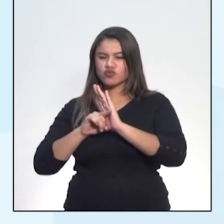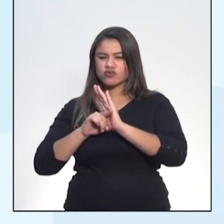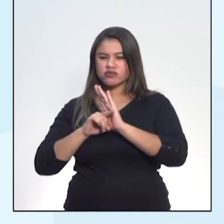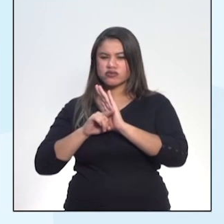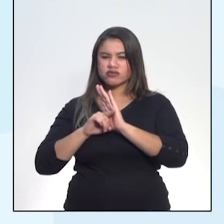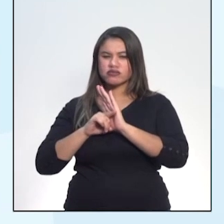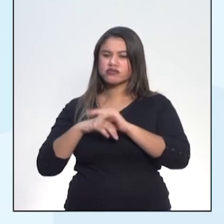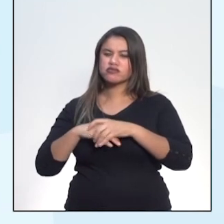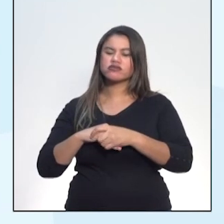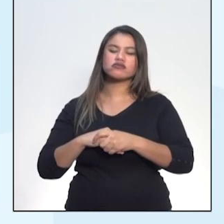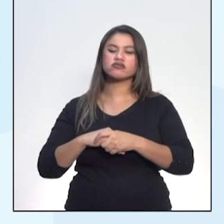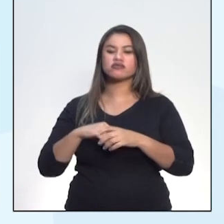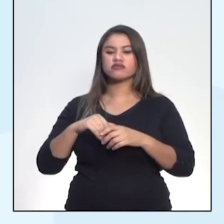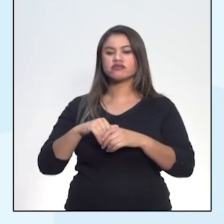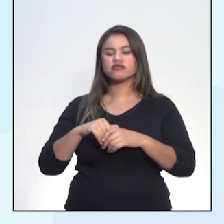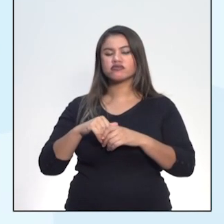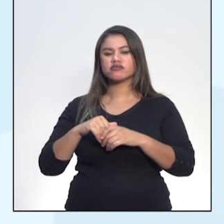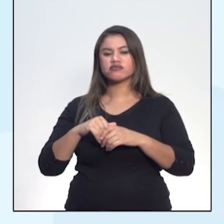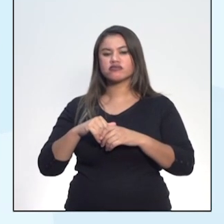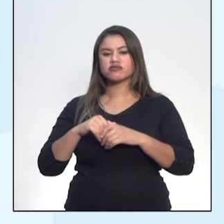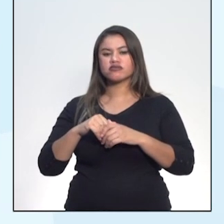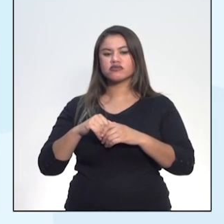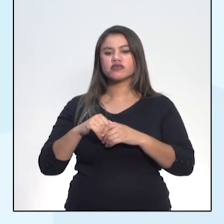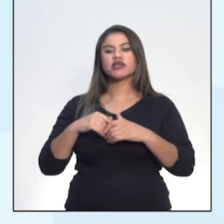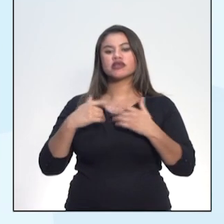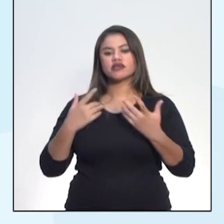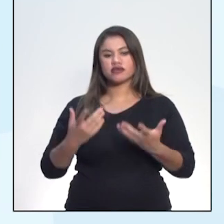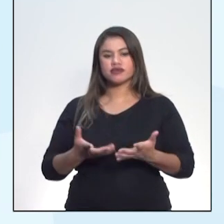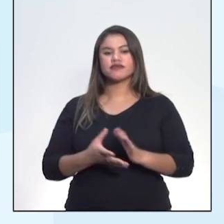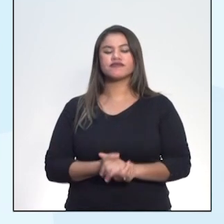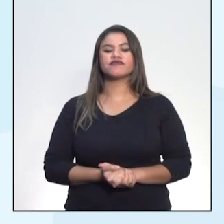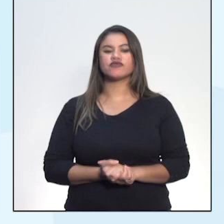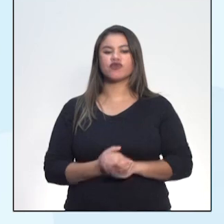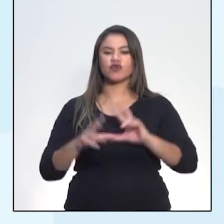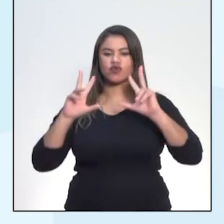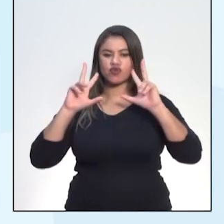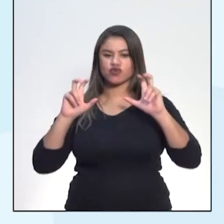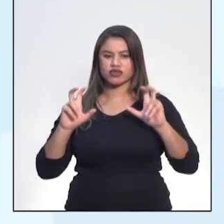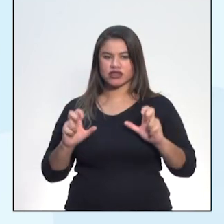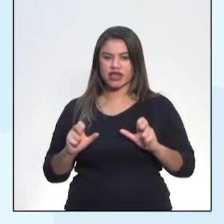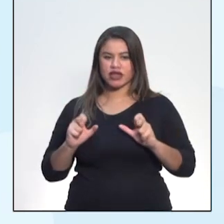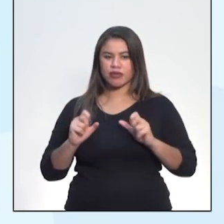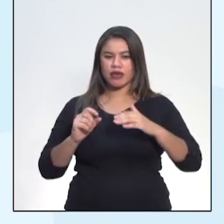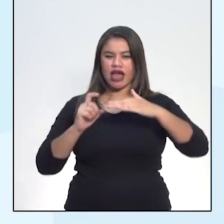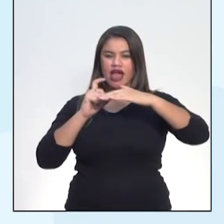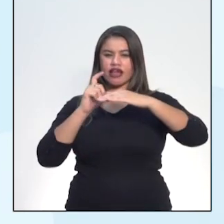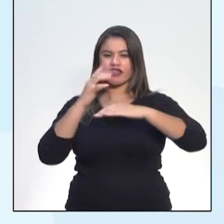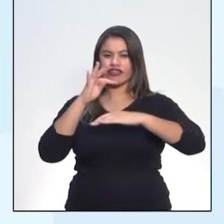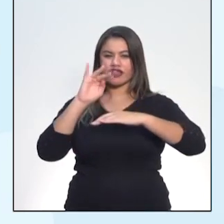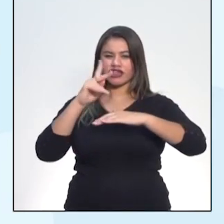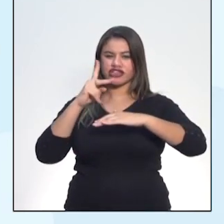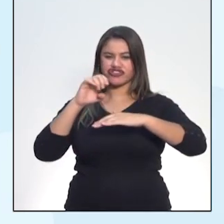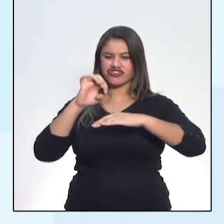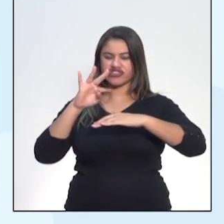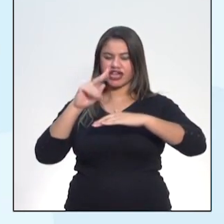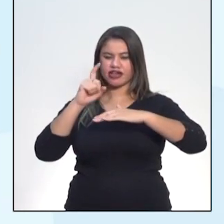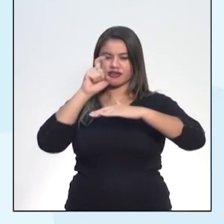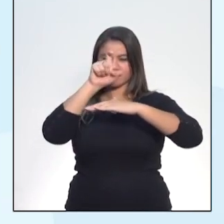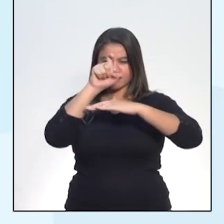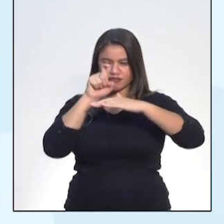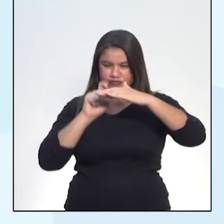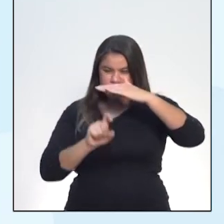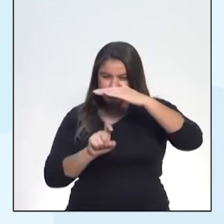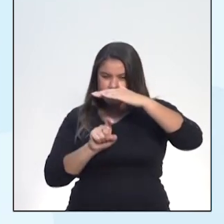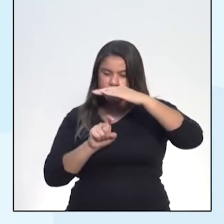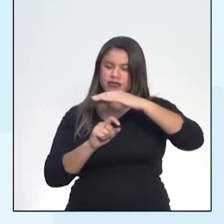interpretação e análise. O tema é esse, as trincheiras e a Primeira Guerra Mundial. Está disponível